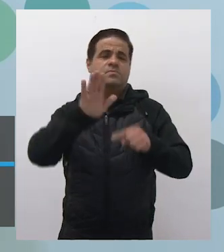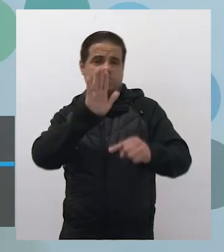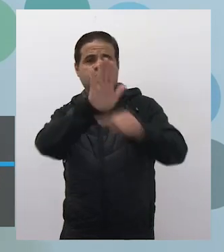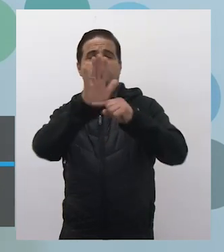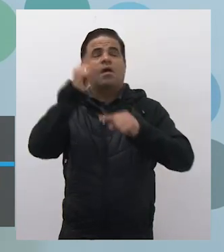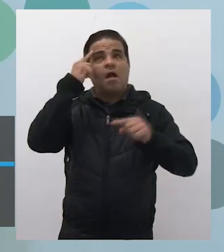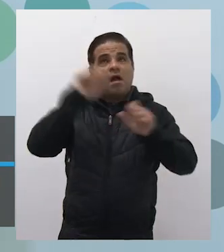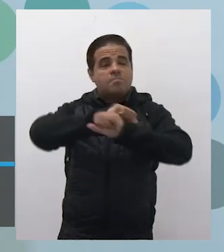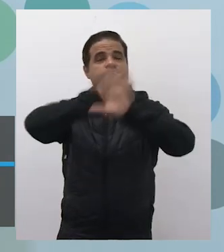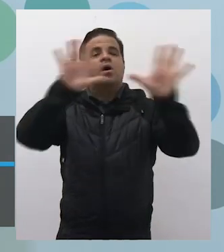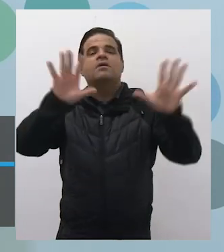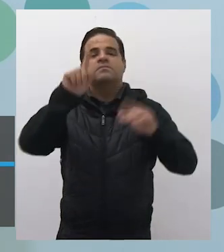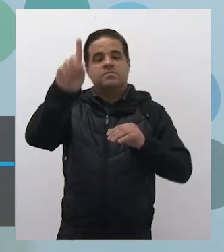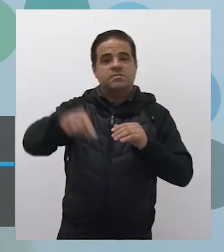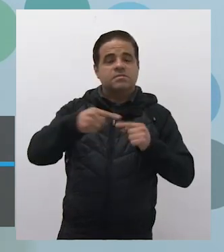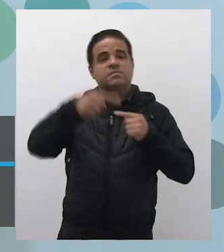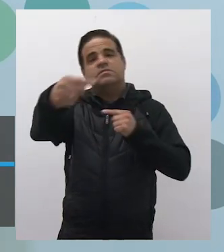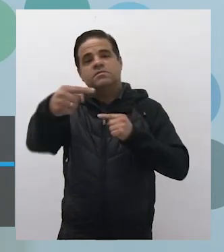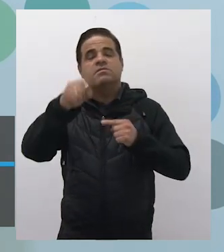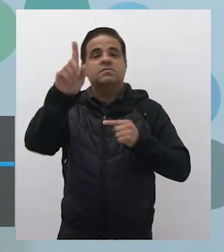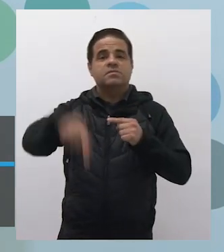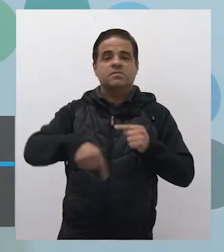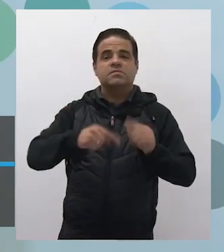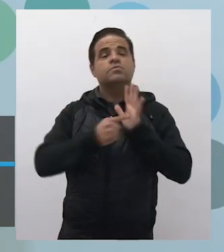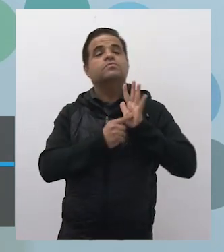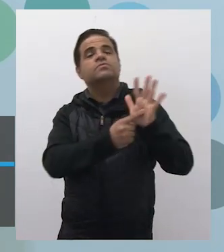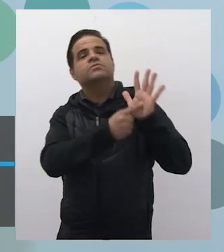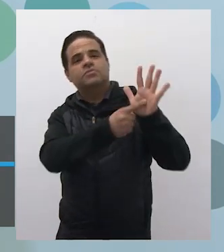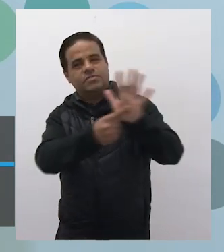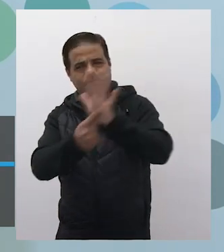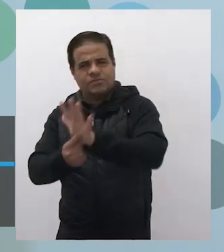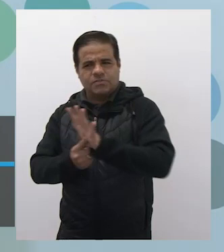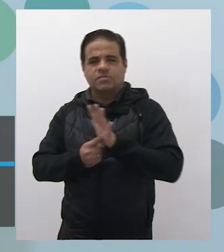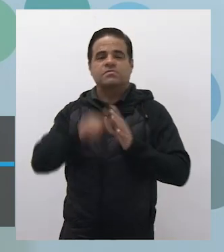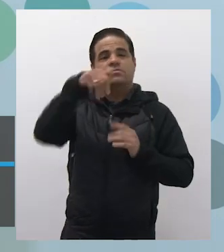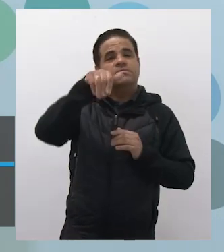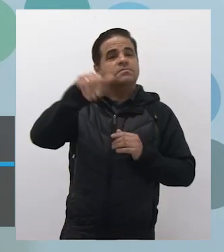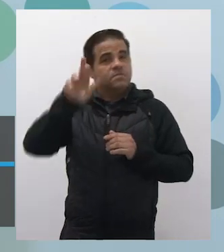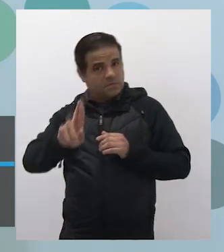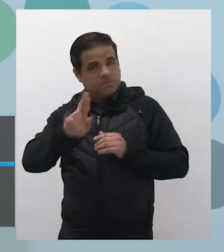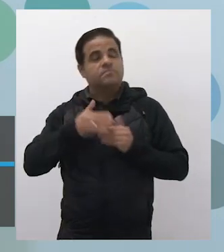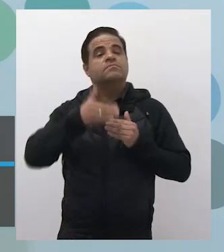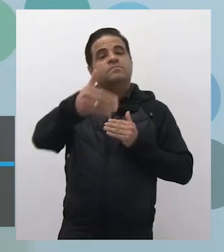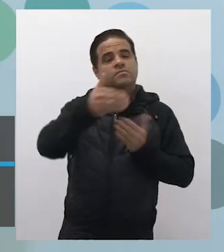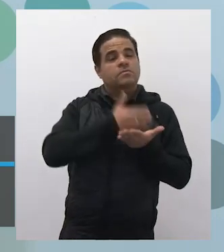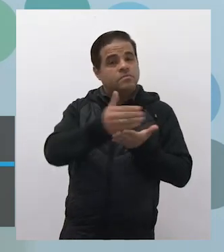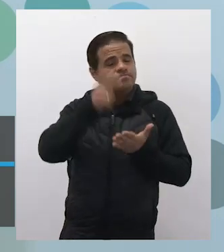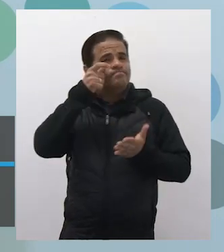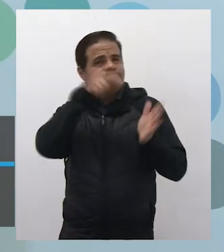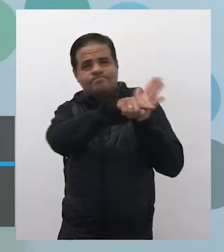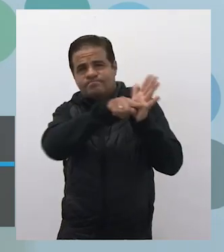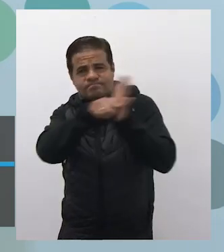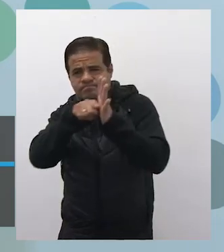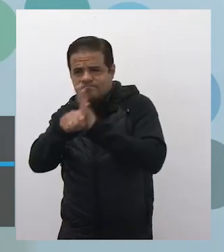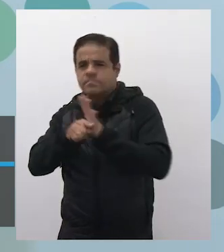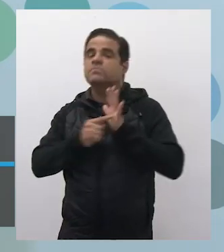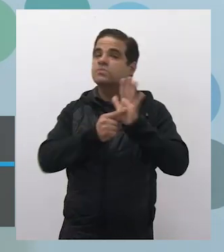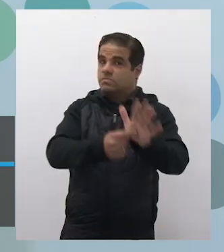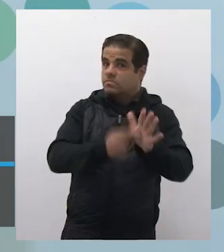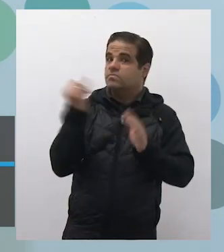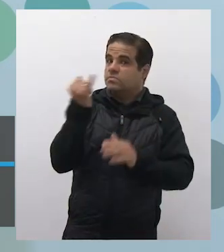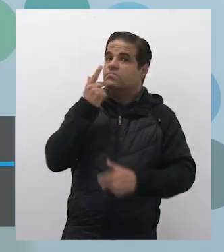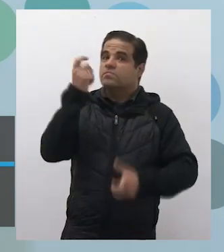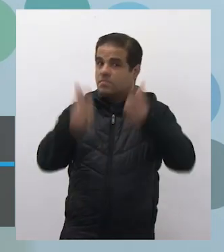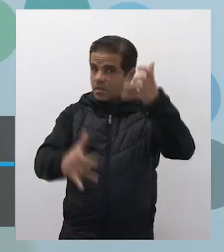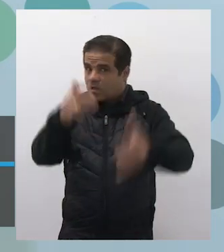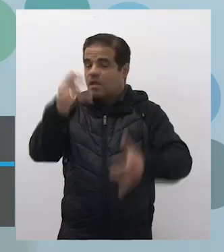gente começa aí falando sobre essa questão dos indicativos, né? O MMR, ele começa com uma análise dos indicativos. É importante frisar que